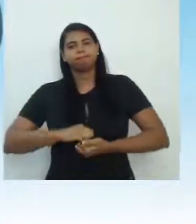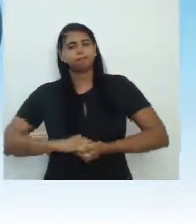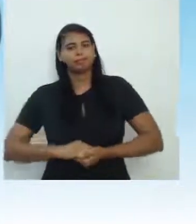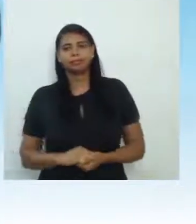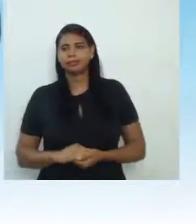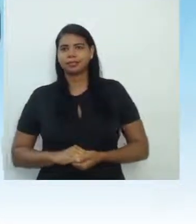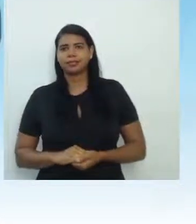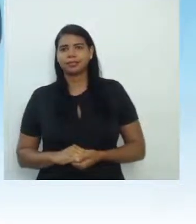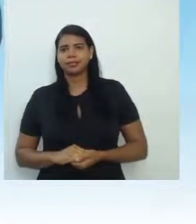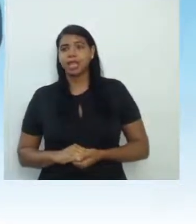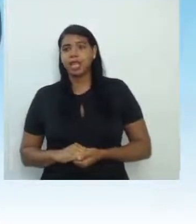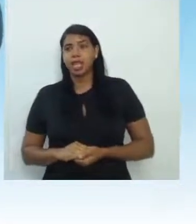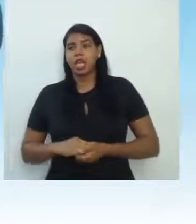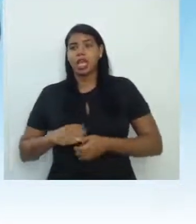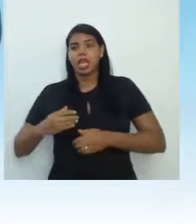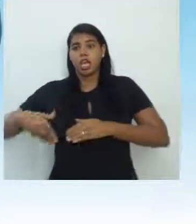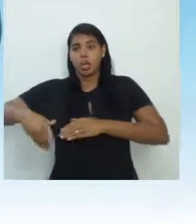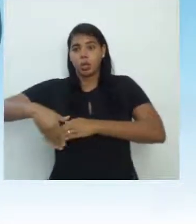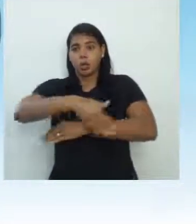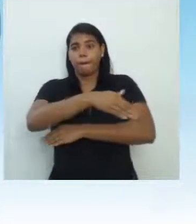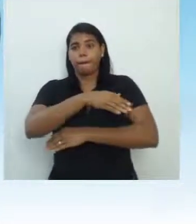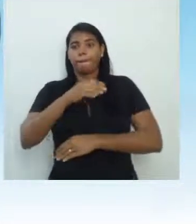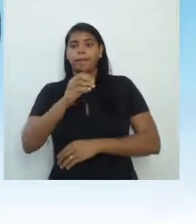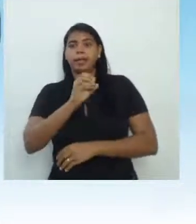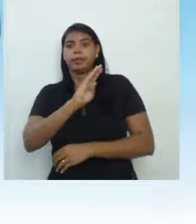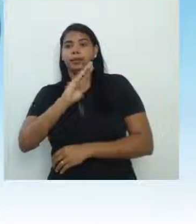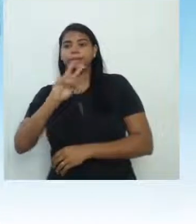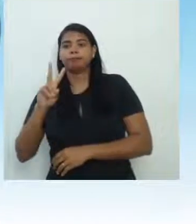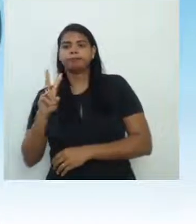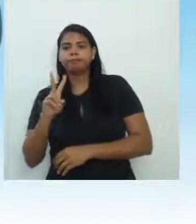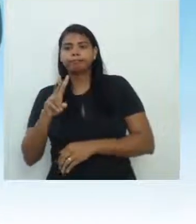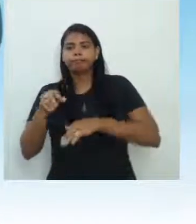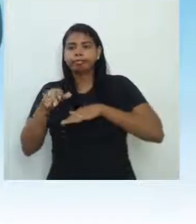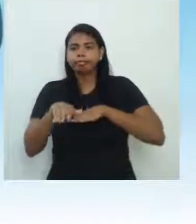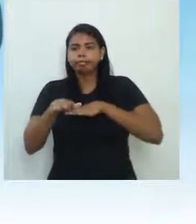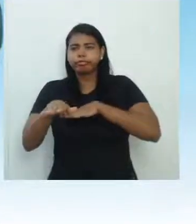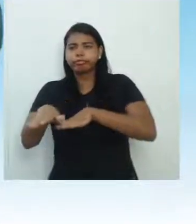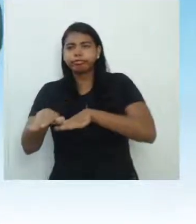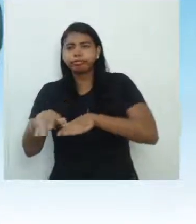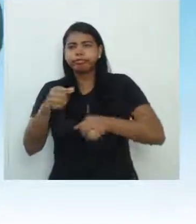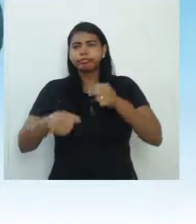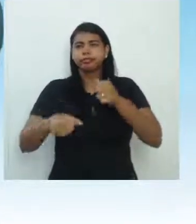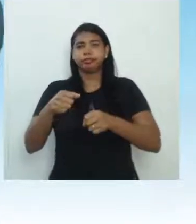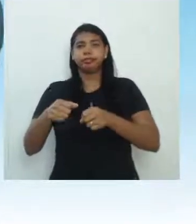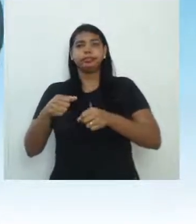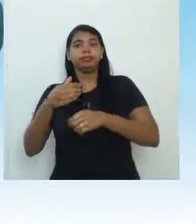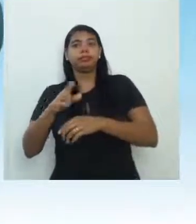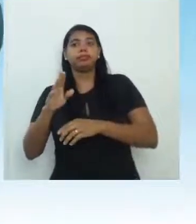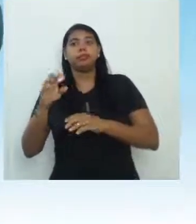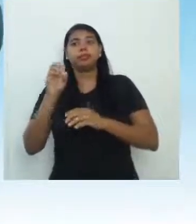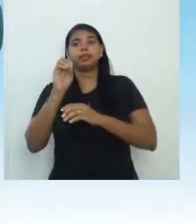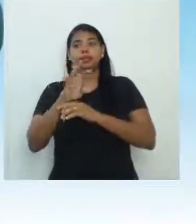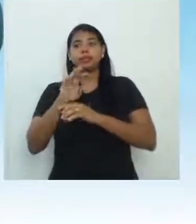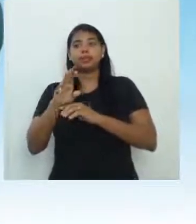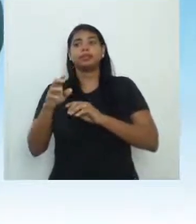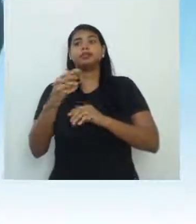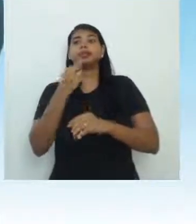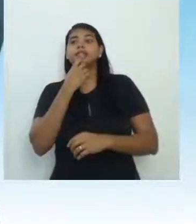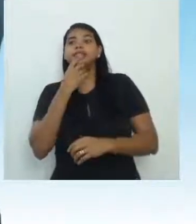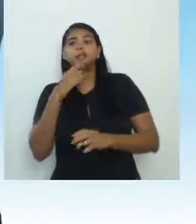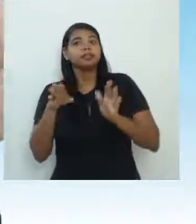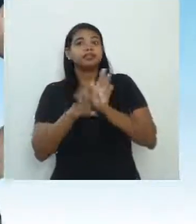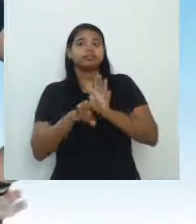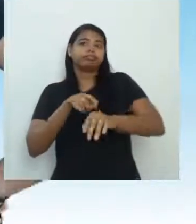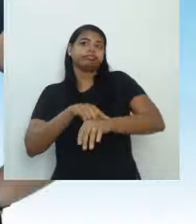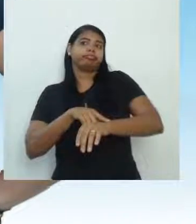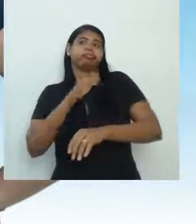vindo, justamente peguei a Conta Boa Vista, um engarrafamento, eu tive que cortar os sinais vermelhos todos para poder chegar. Ainda cheguei atrasado. Tu